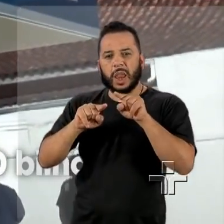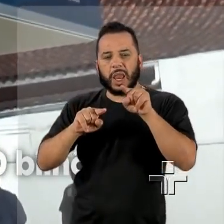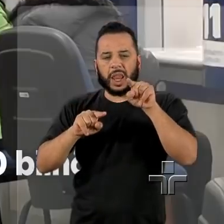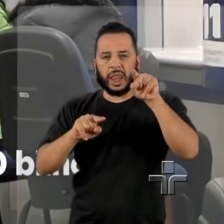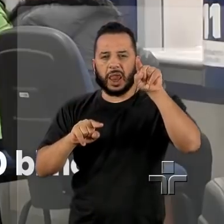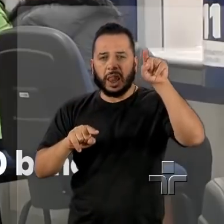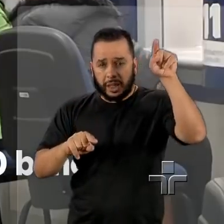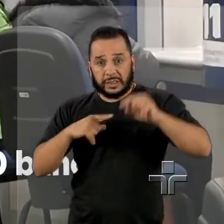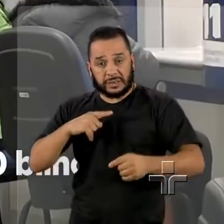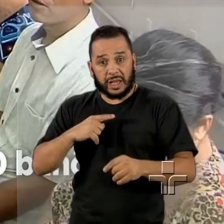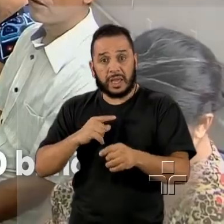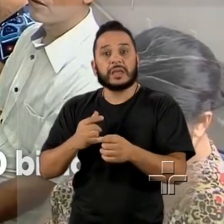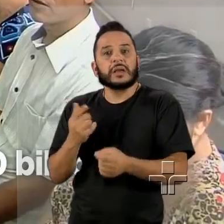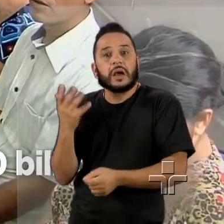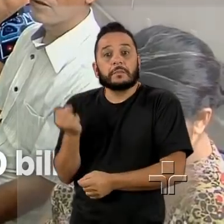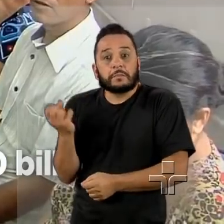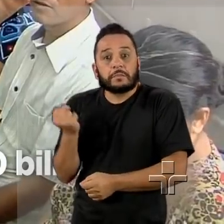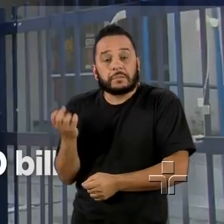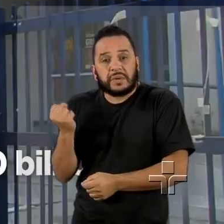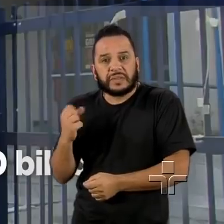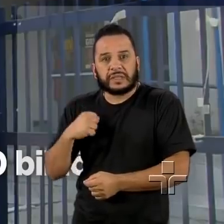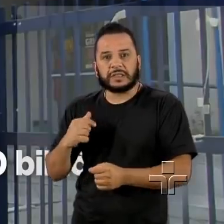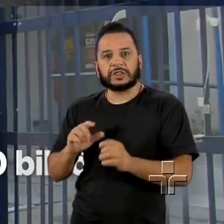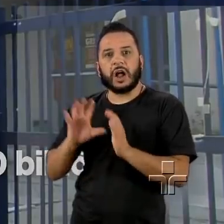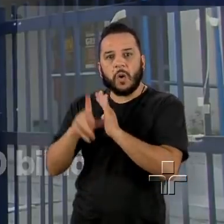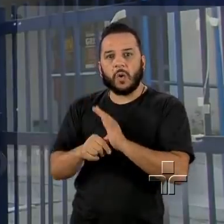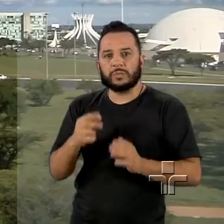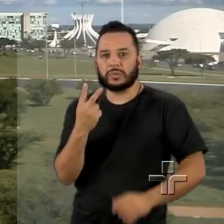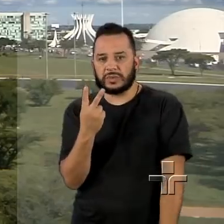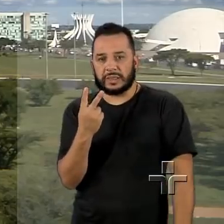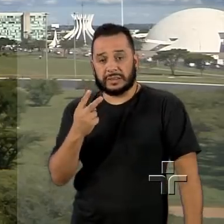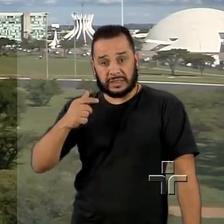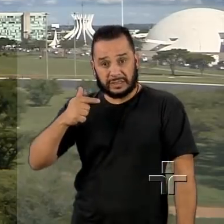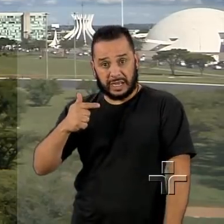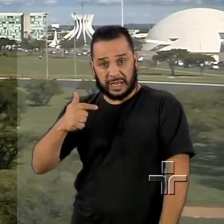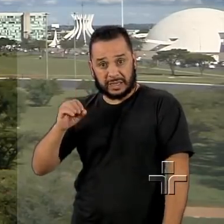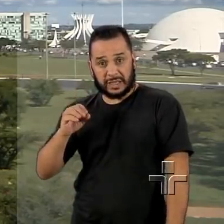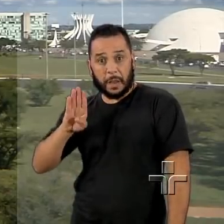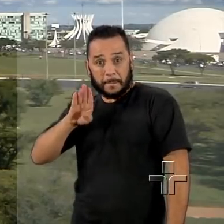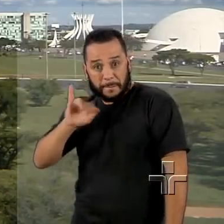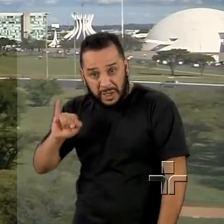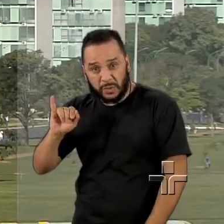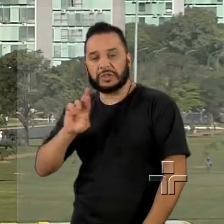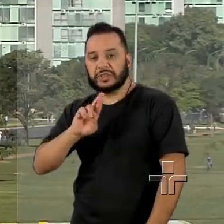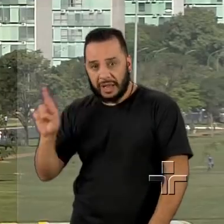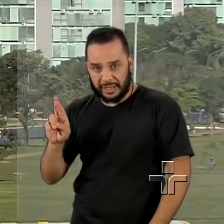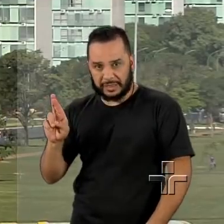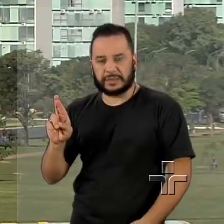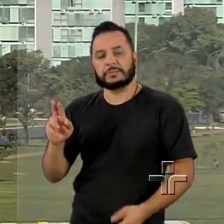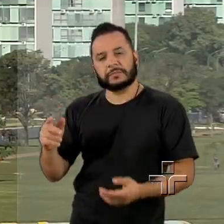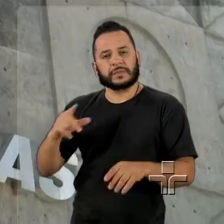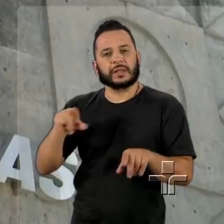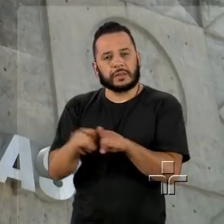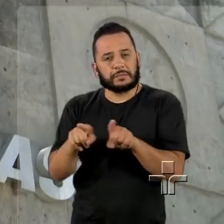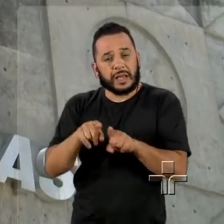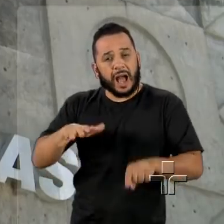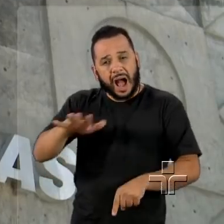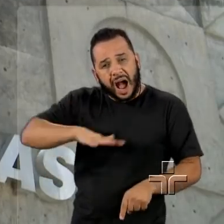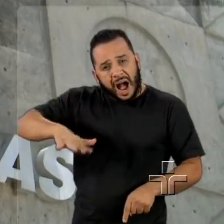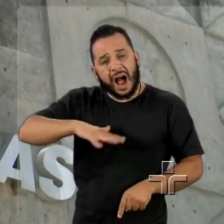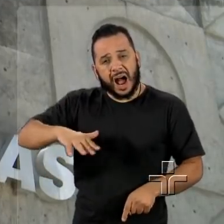infelizmente, enraizada na nossa cultura. Esses corruptos fazem com que toda essa parte de transporte, educação e saúde vai de